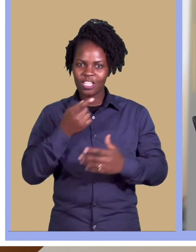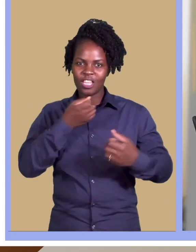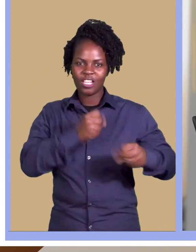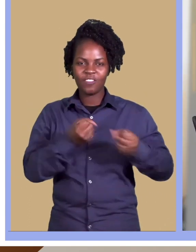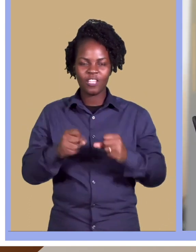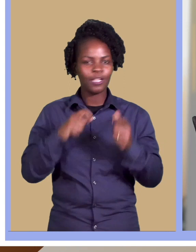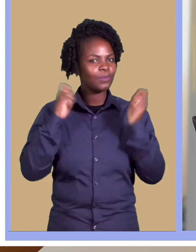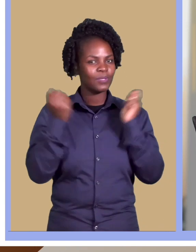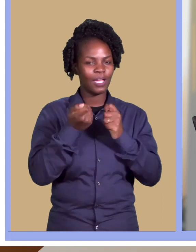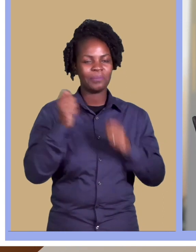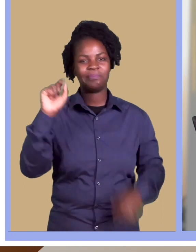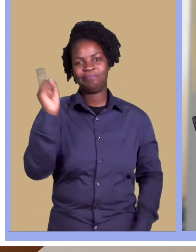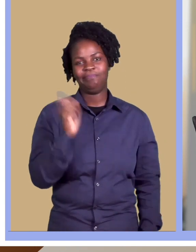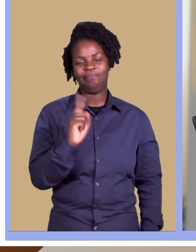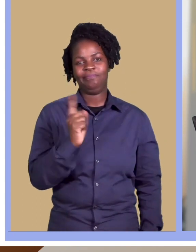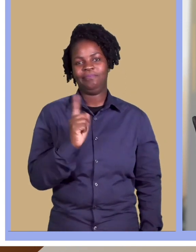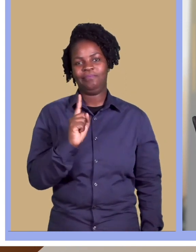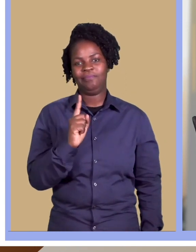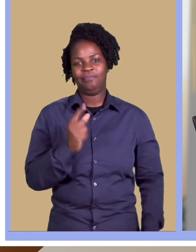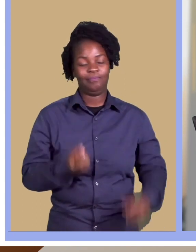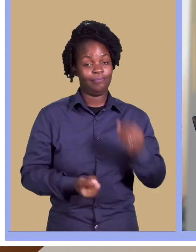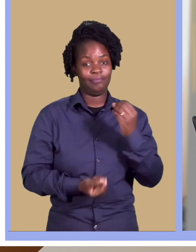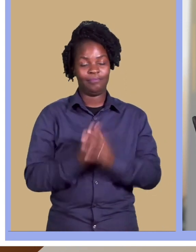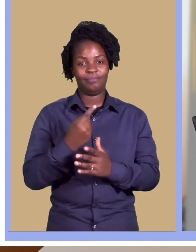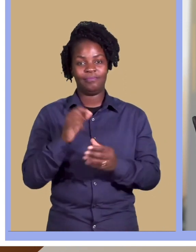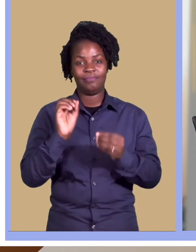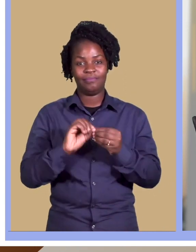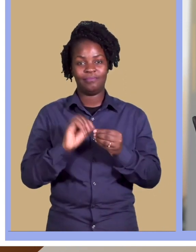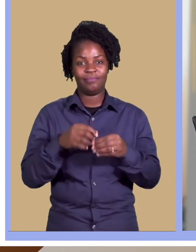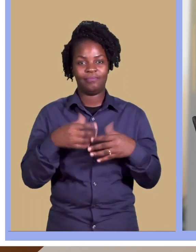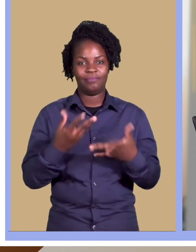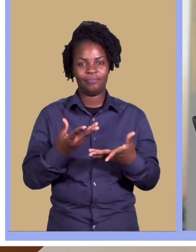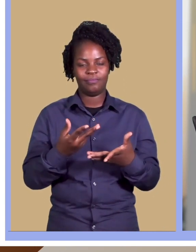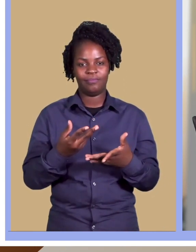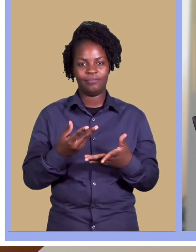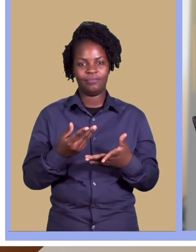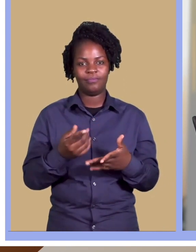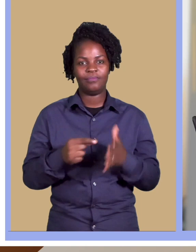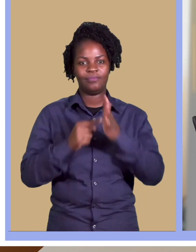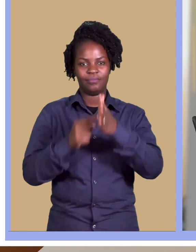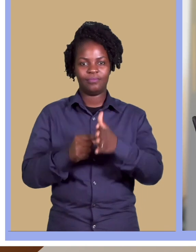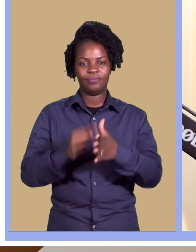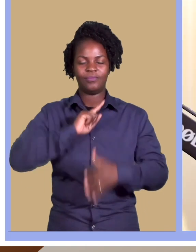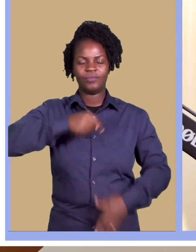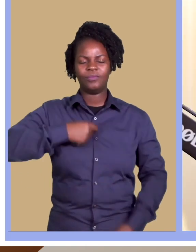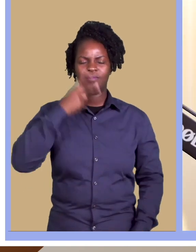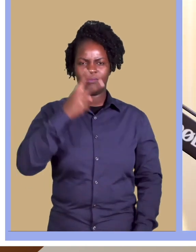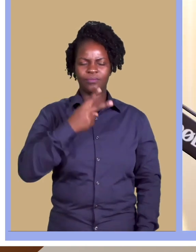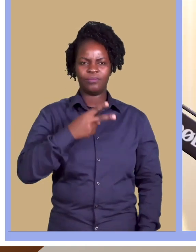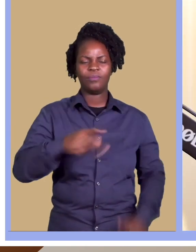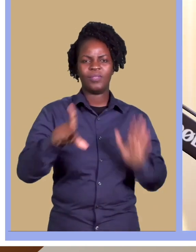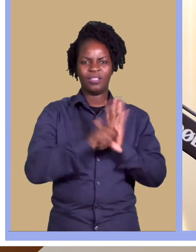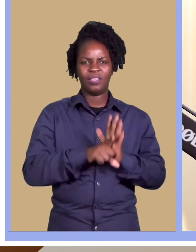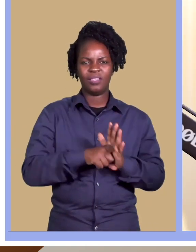grande calcanhar de Aquiles, né? Então, nós vimos, por exemplo, o decreto 53/2008, que todos celebramos pelo seu